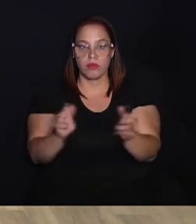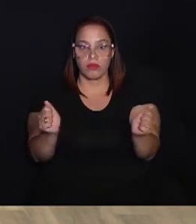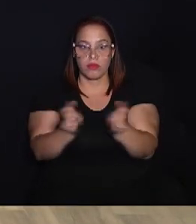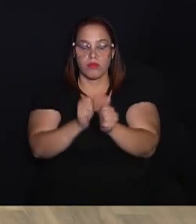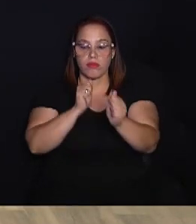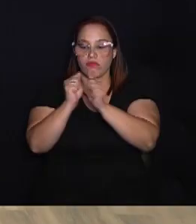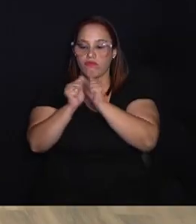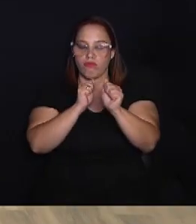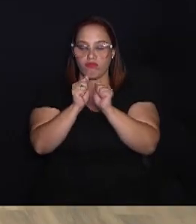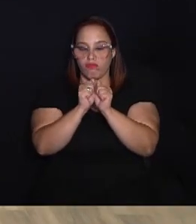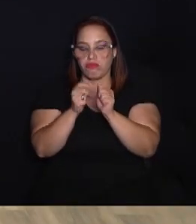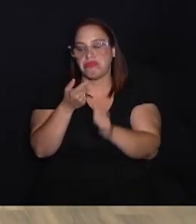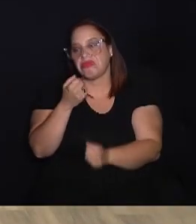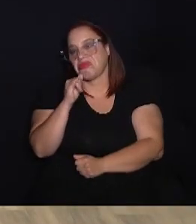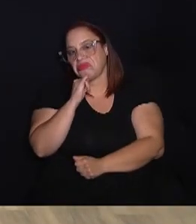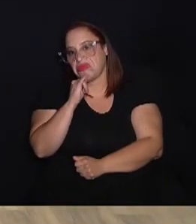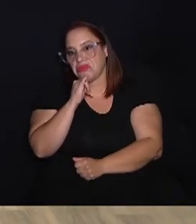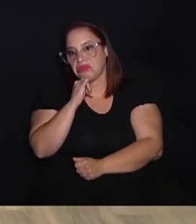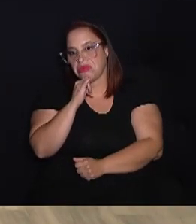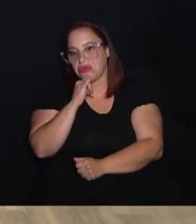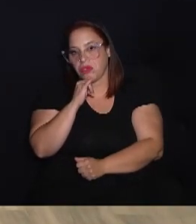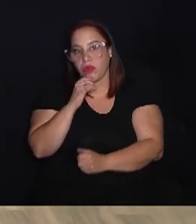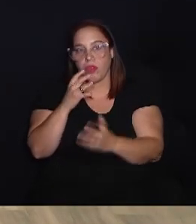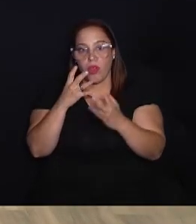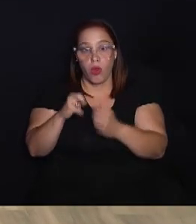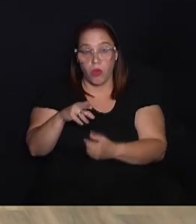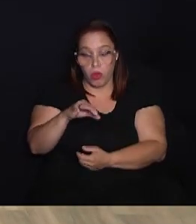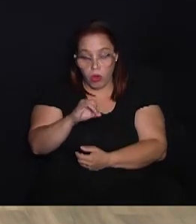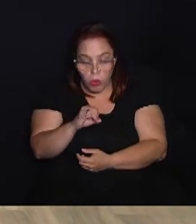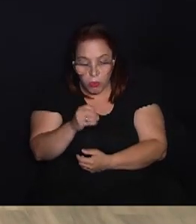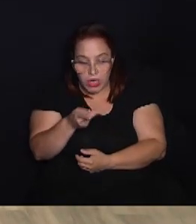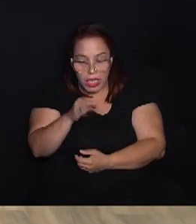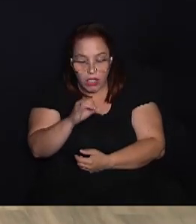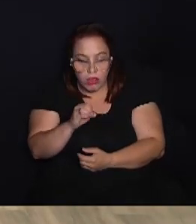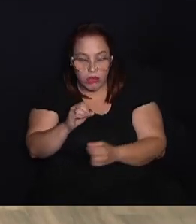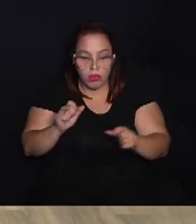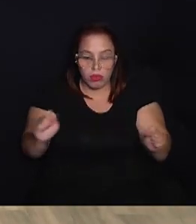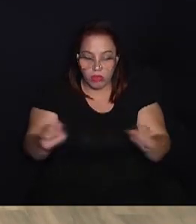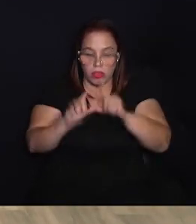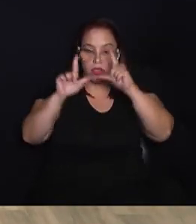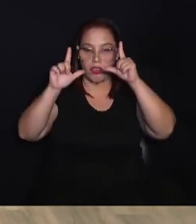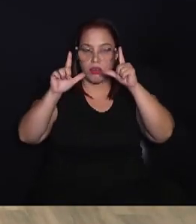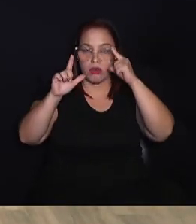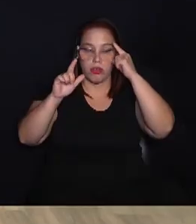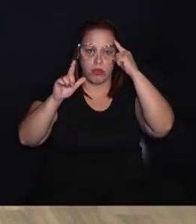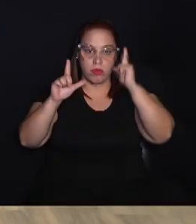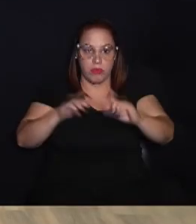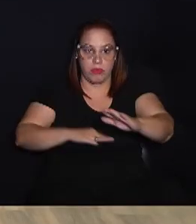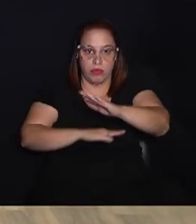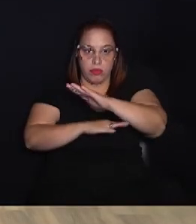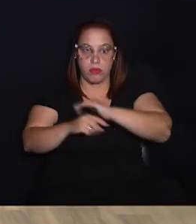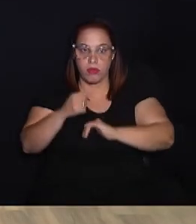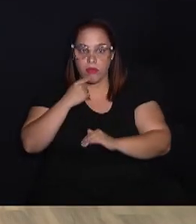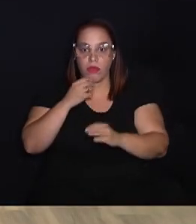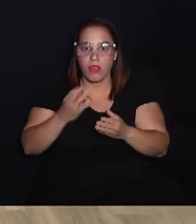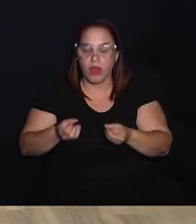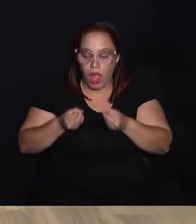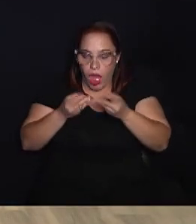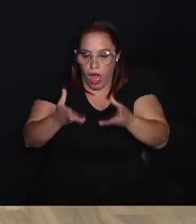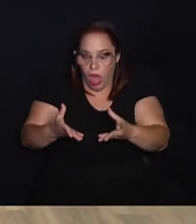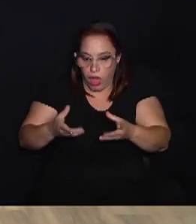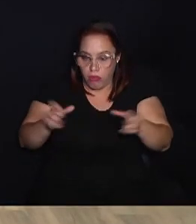reconduz aqueles que trabalham. E eu ratifico aqui, a TV Câmara Campinas transmite as reuniões ordinárias às segundas, às quartas, a partir das